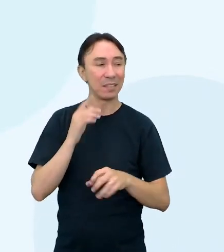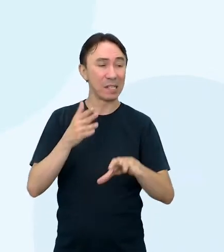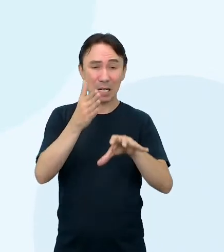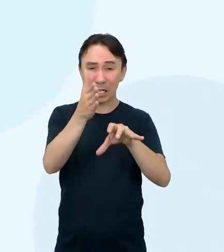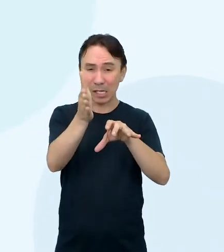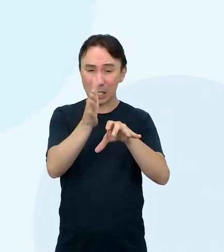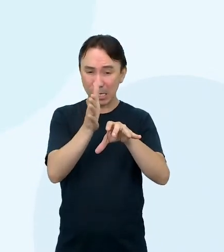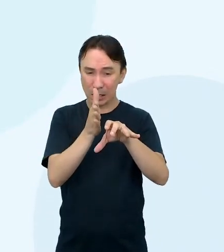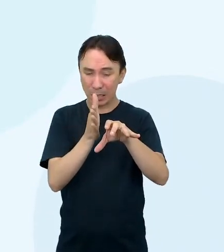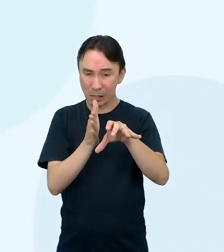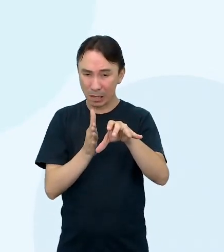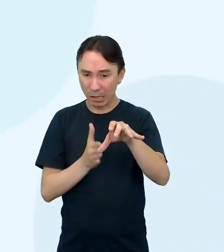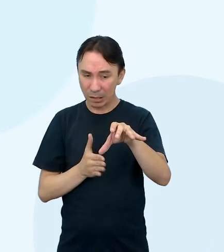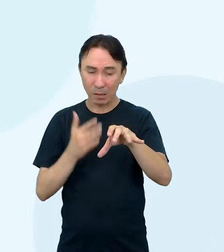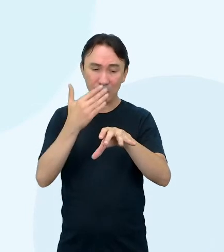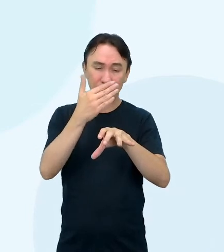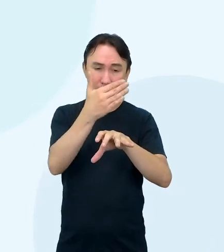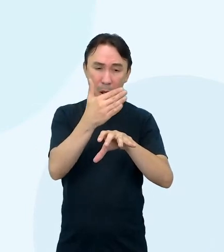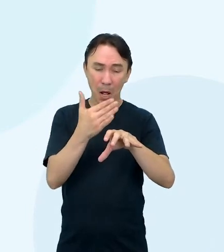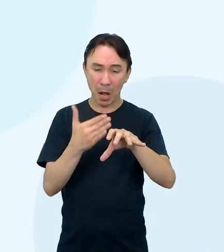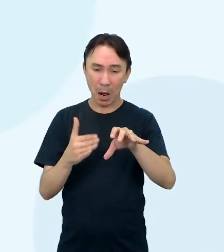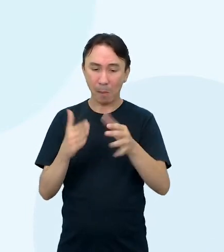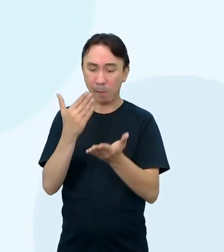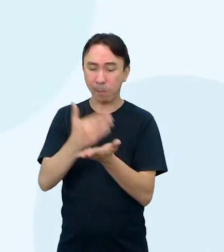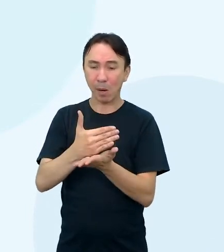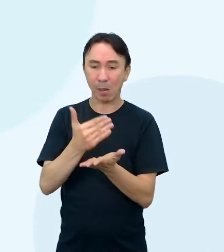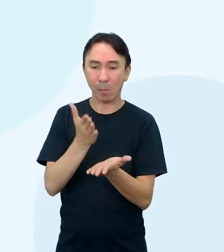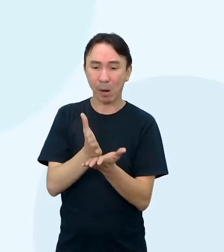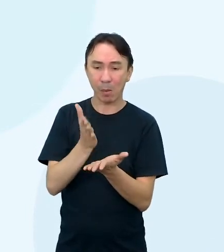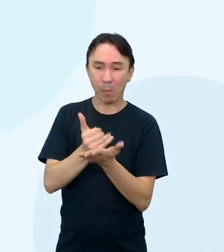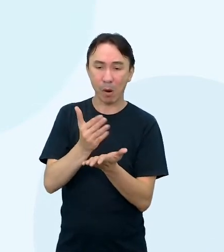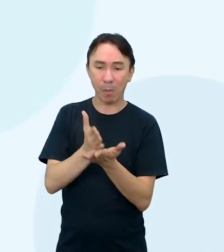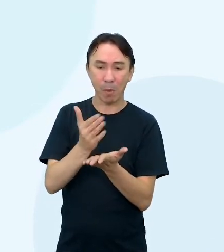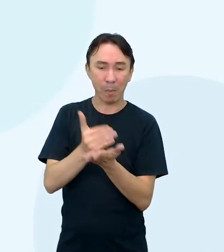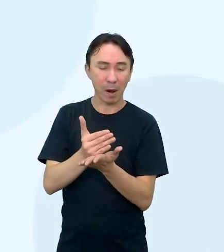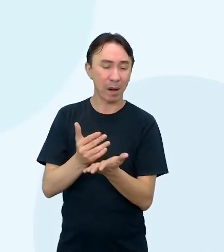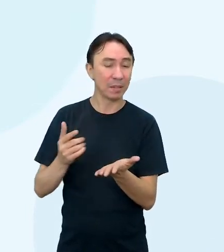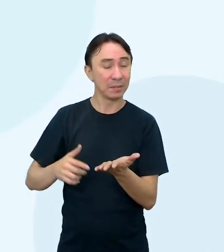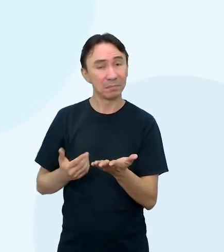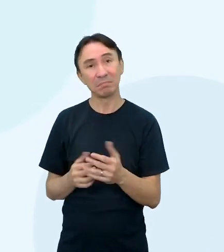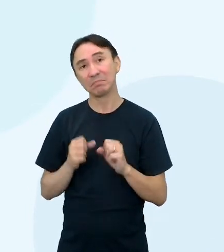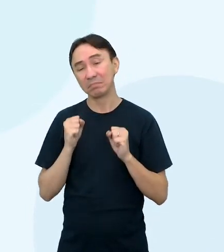fragmentação permite com que, por exemplo, outros processos